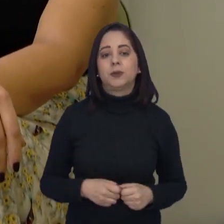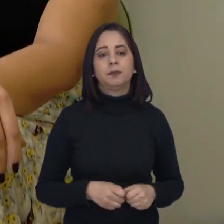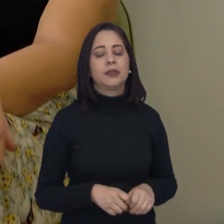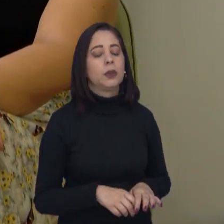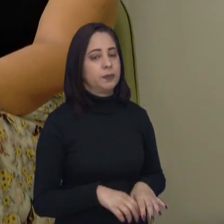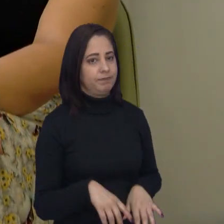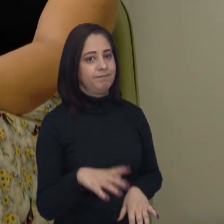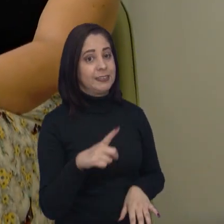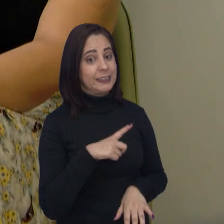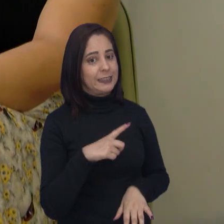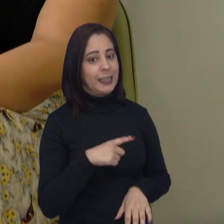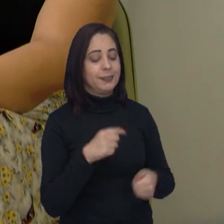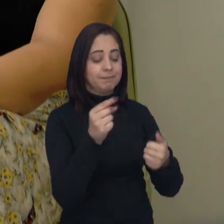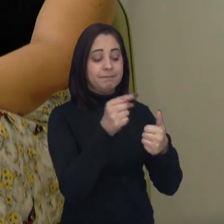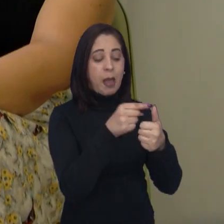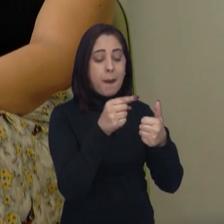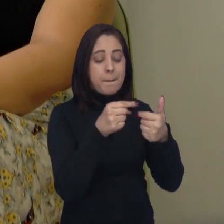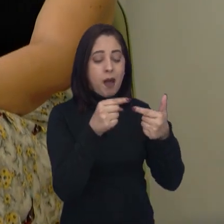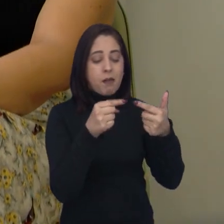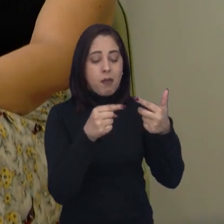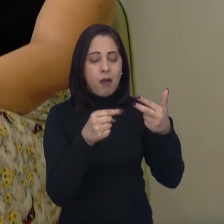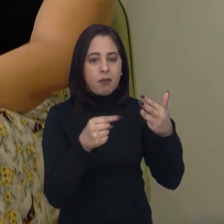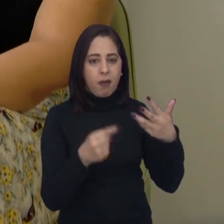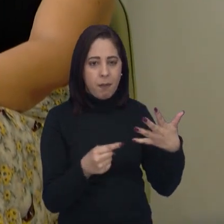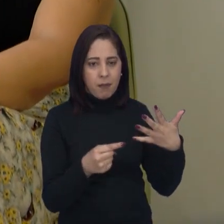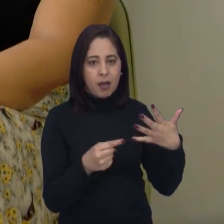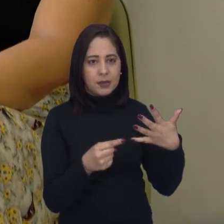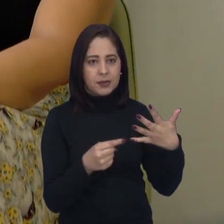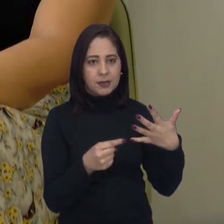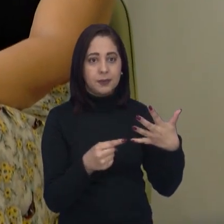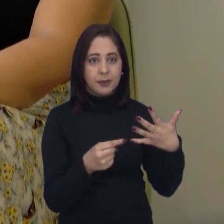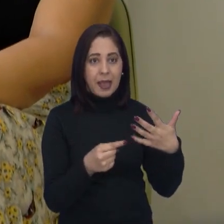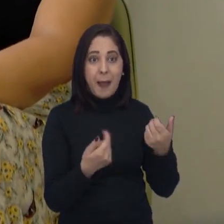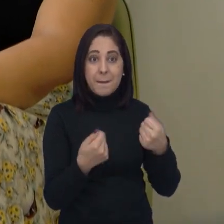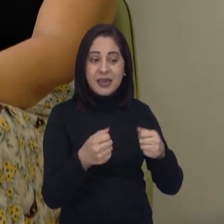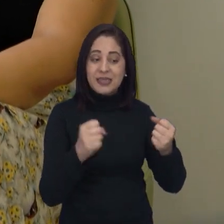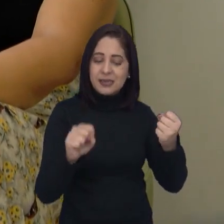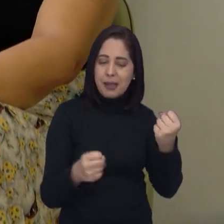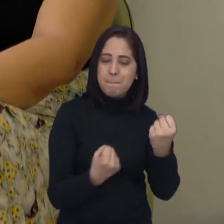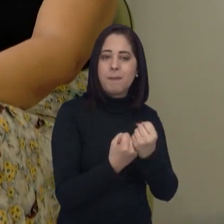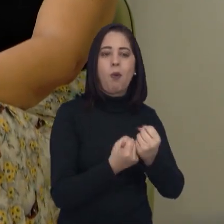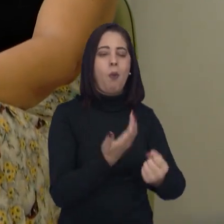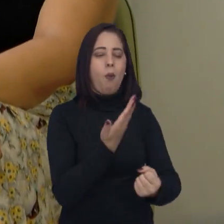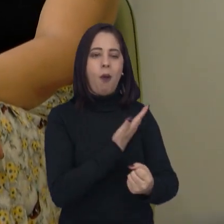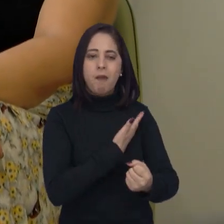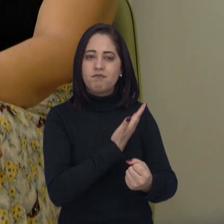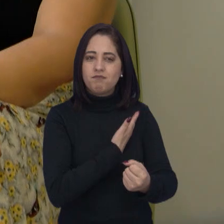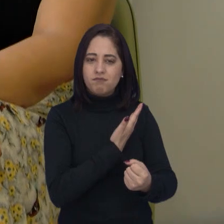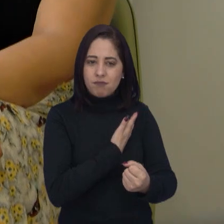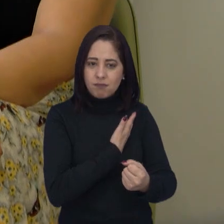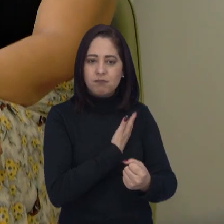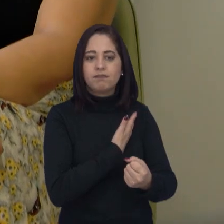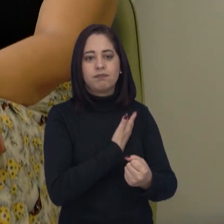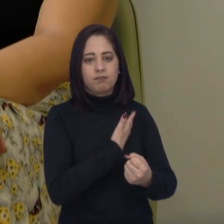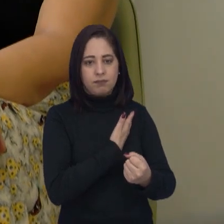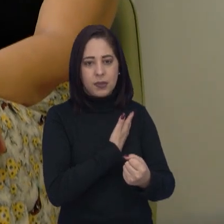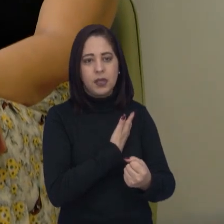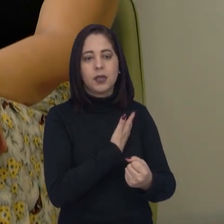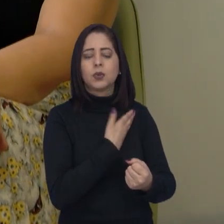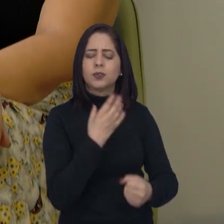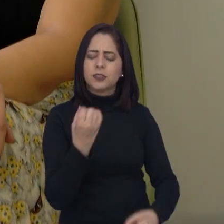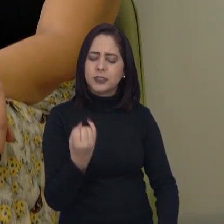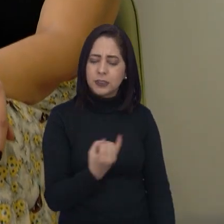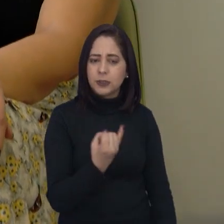sinais, né, que podemos falar e a rede de apoio, os amigos, os familiares dessa pessoa vão ser essenciais